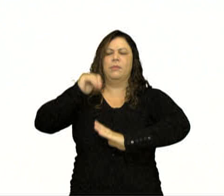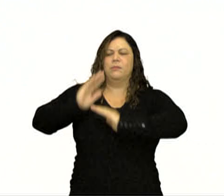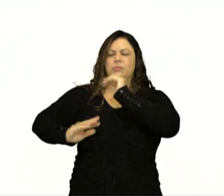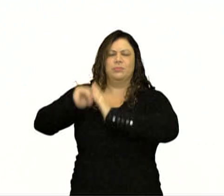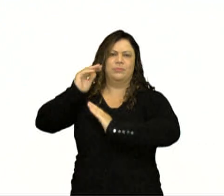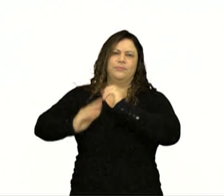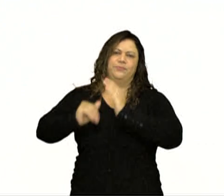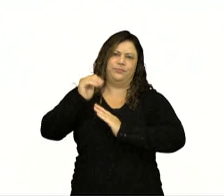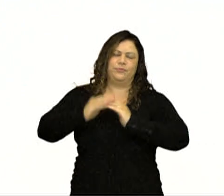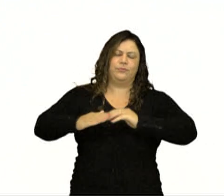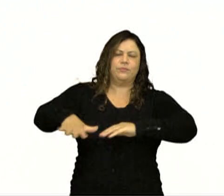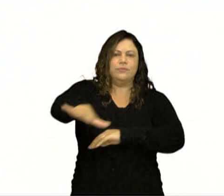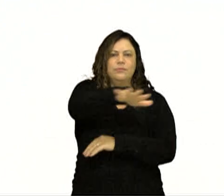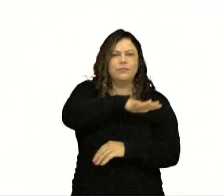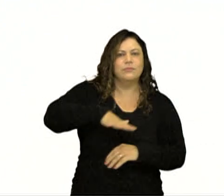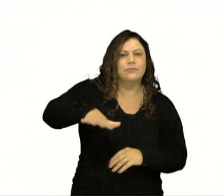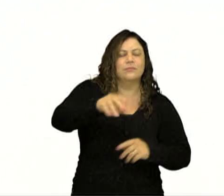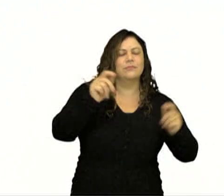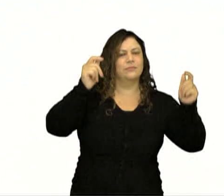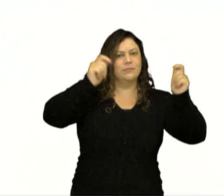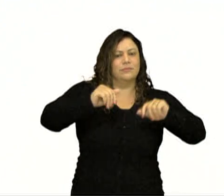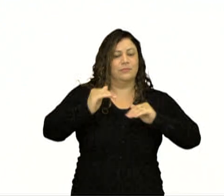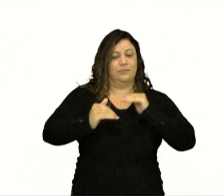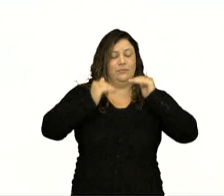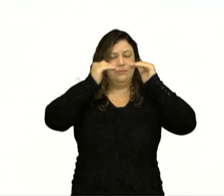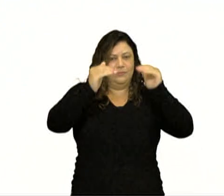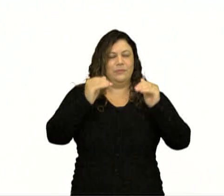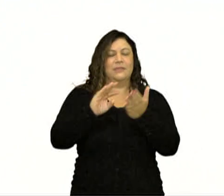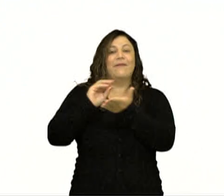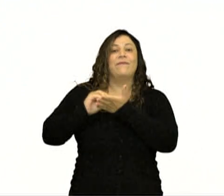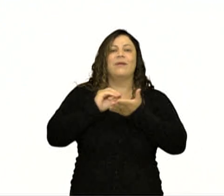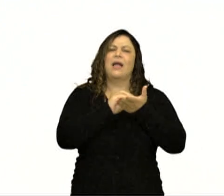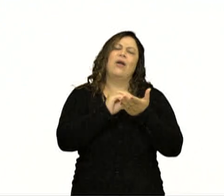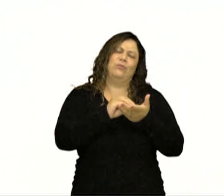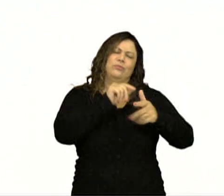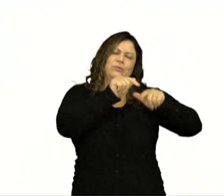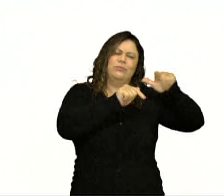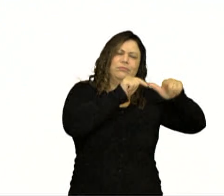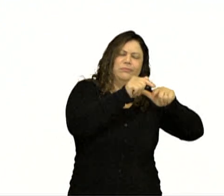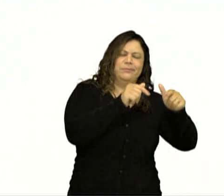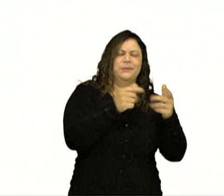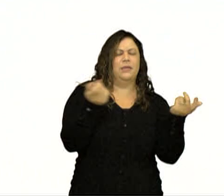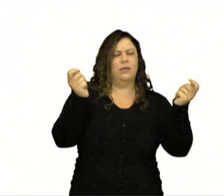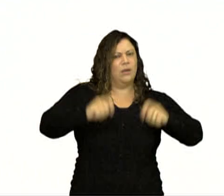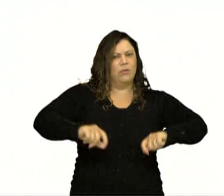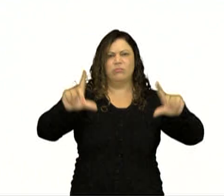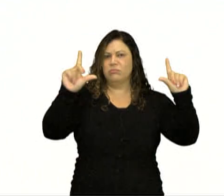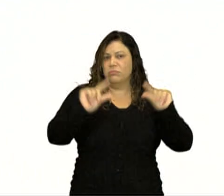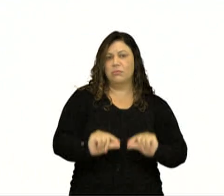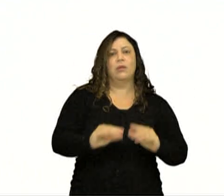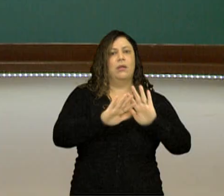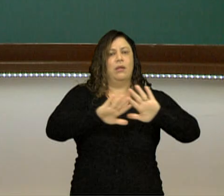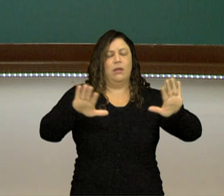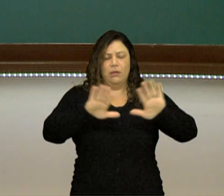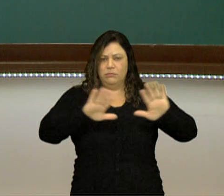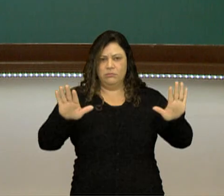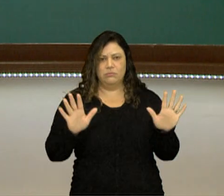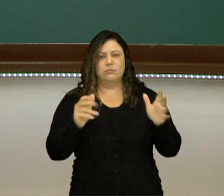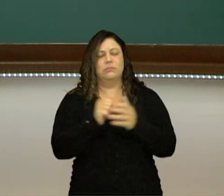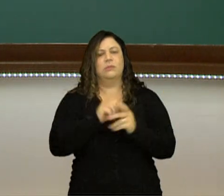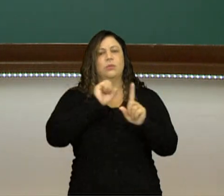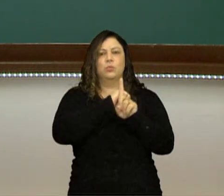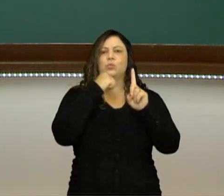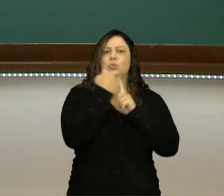para reduzir sistematicamente o desemprego na Alemanha, assim diminuindo qualquer possibilidade de convulsões